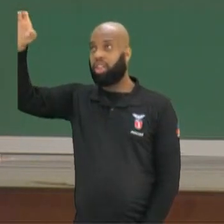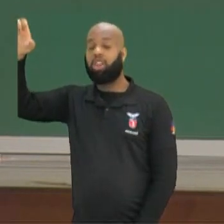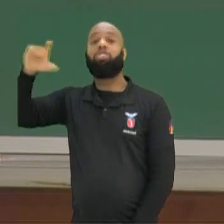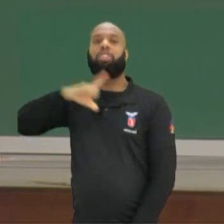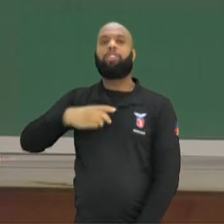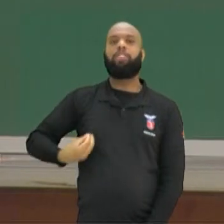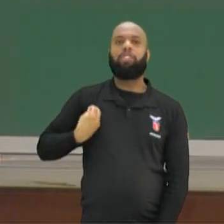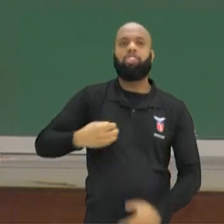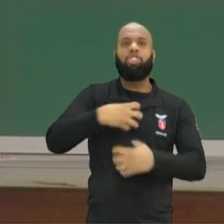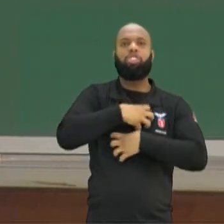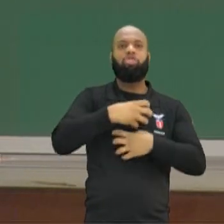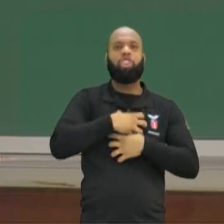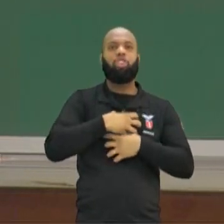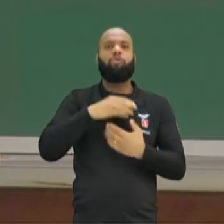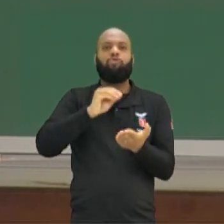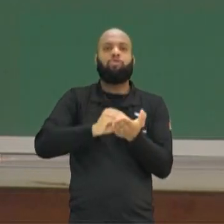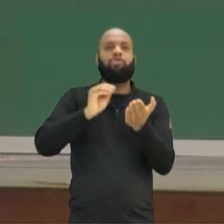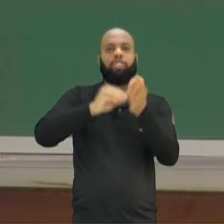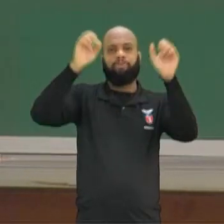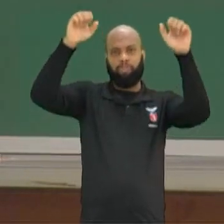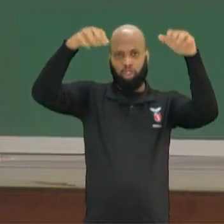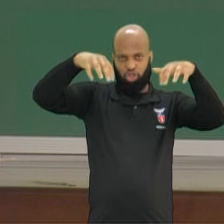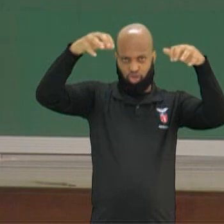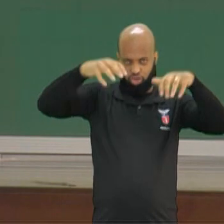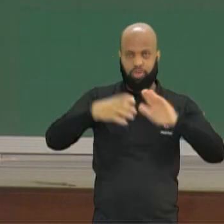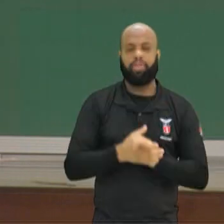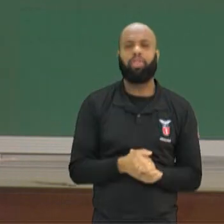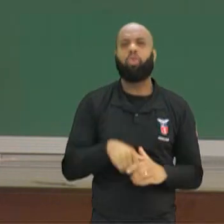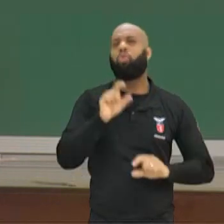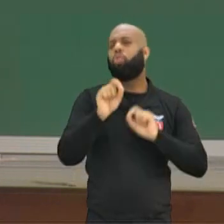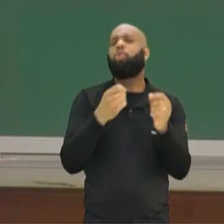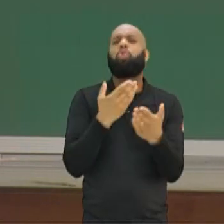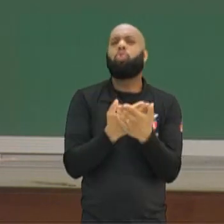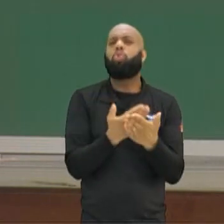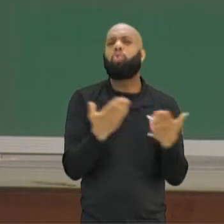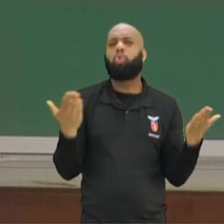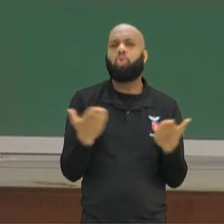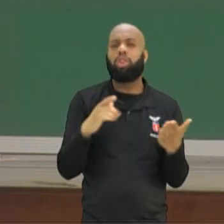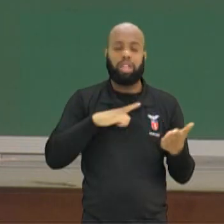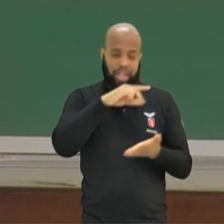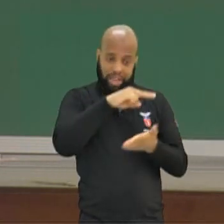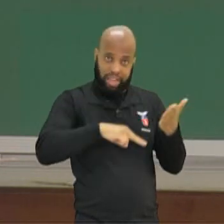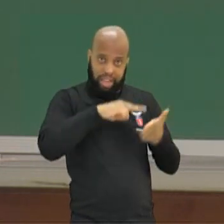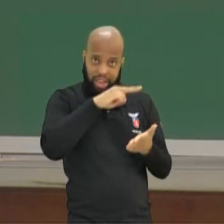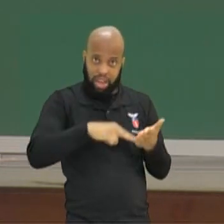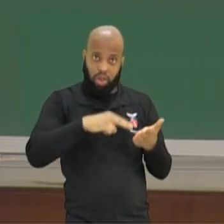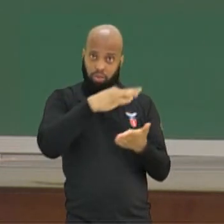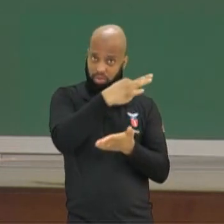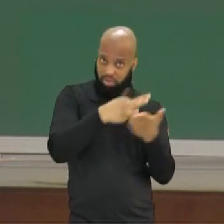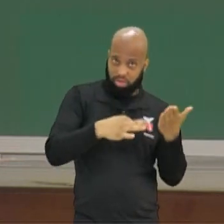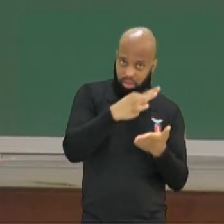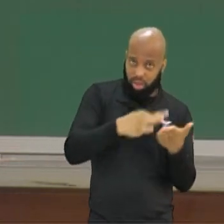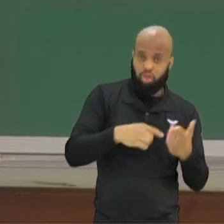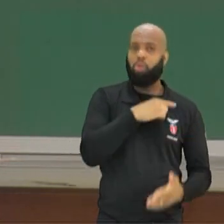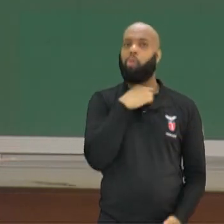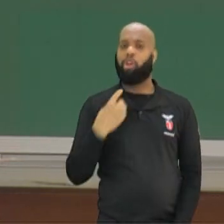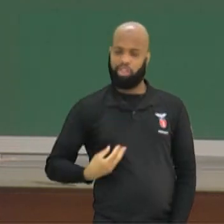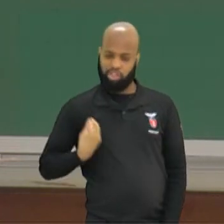seca. O que nós vimos na aula de hoje, meus amigos? Lemos um trecho da obra Morte e Vida